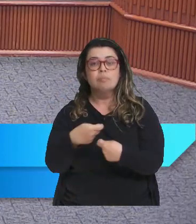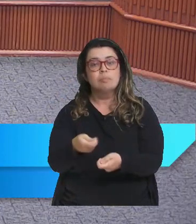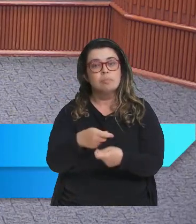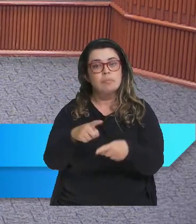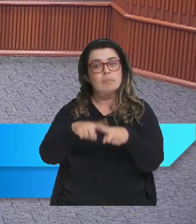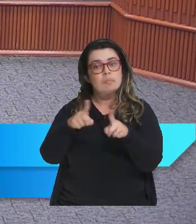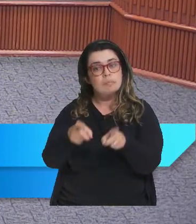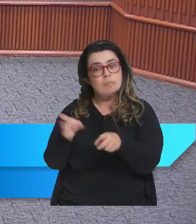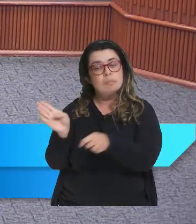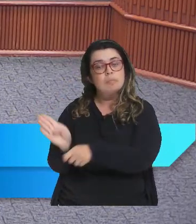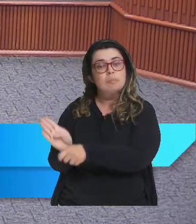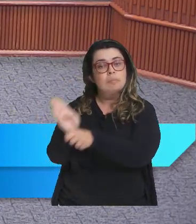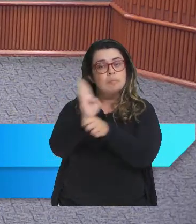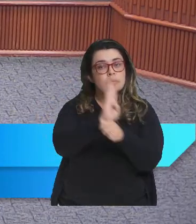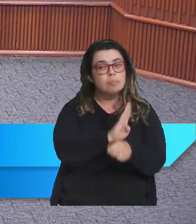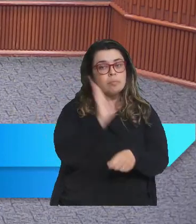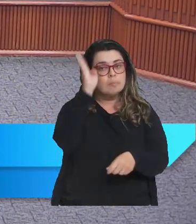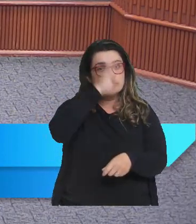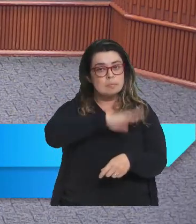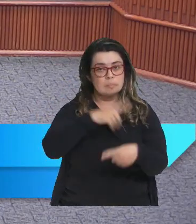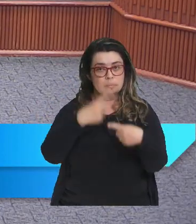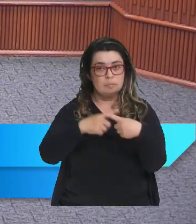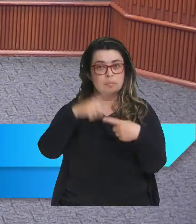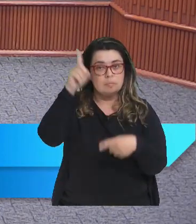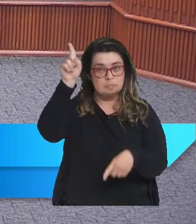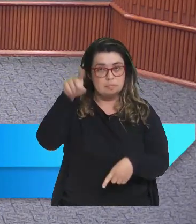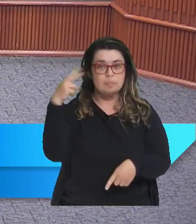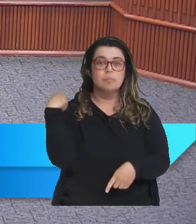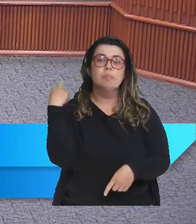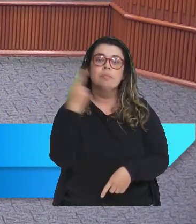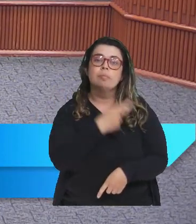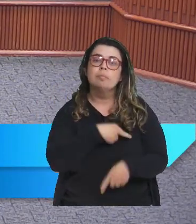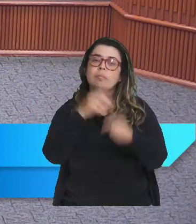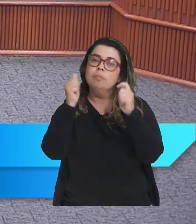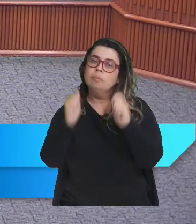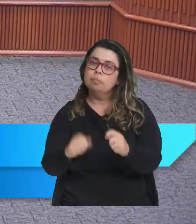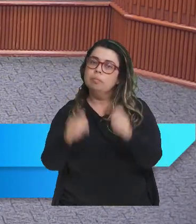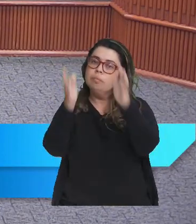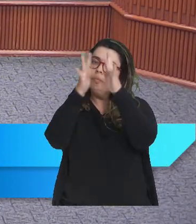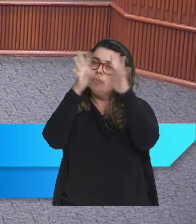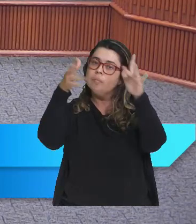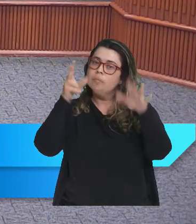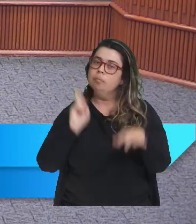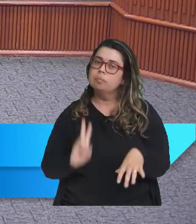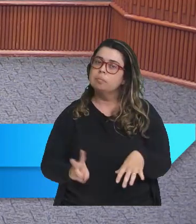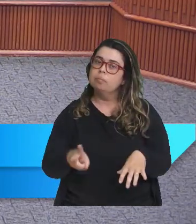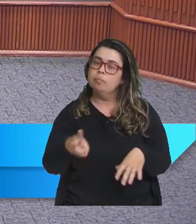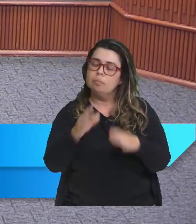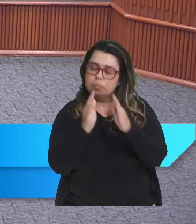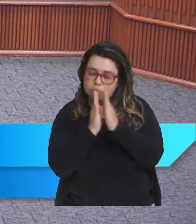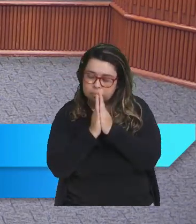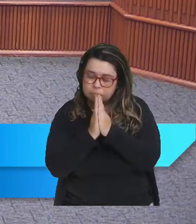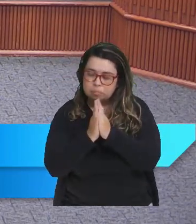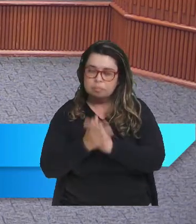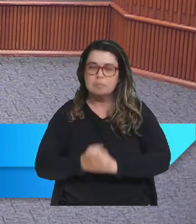mas livrai-nos do mal, porque teu é o reino, o poder e a glória para sempre. Amém.